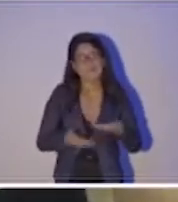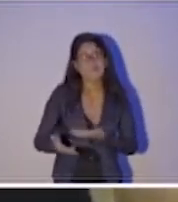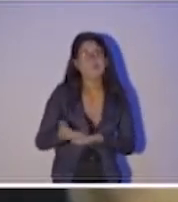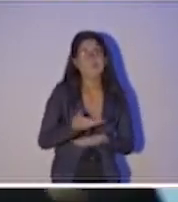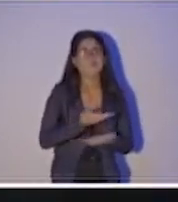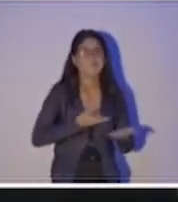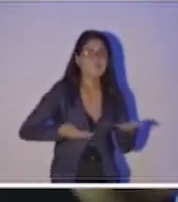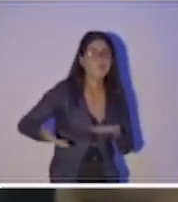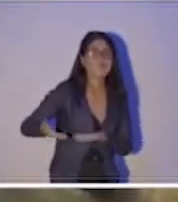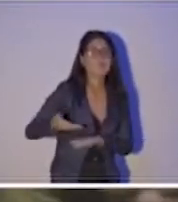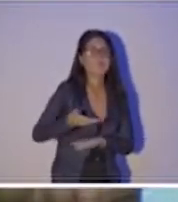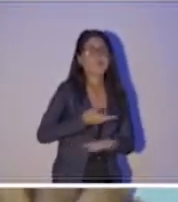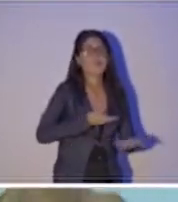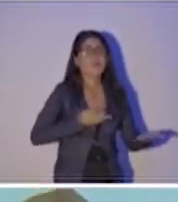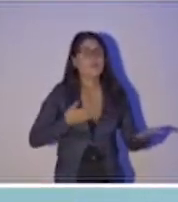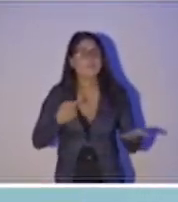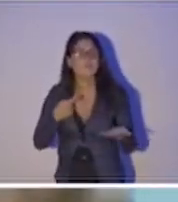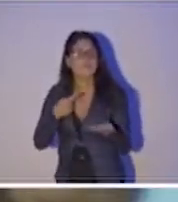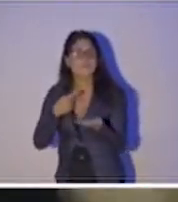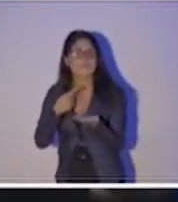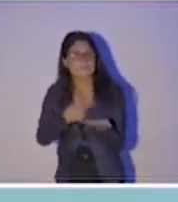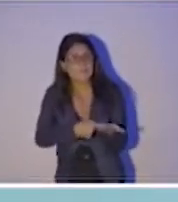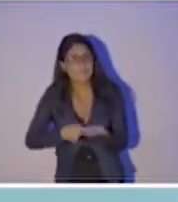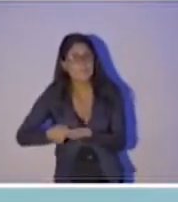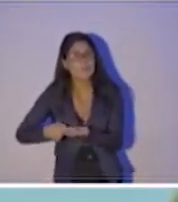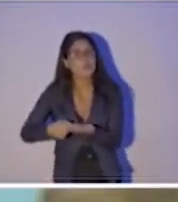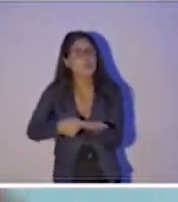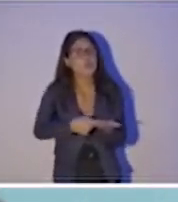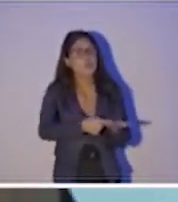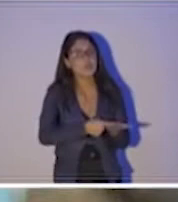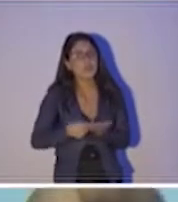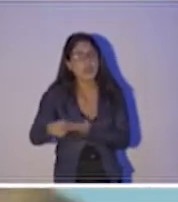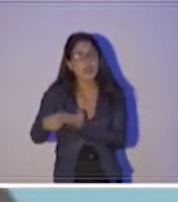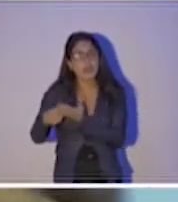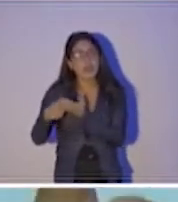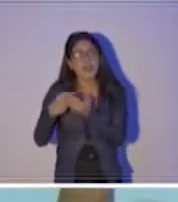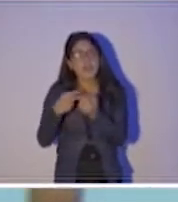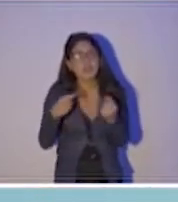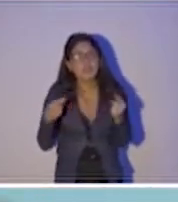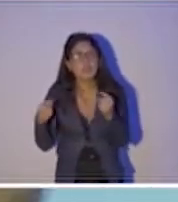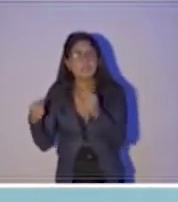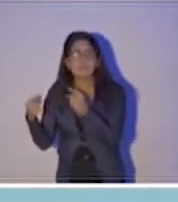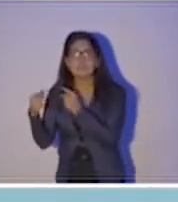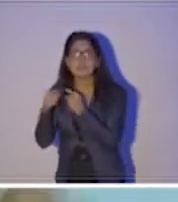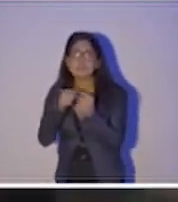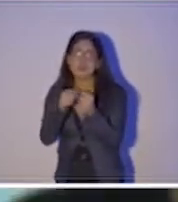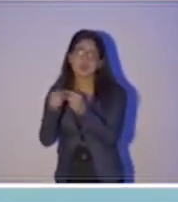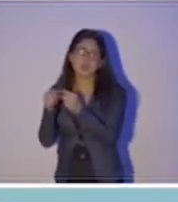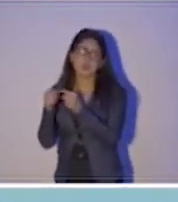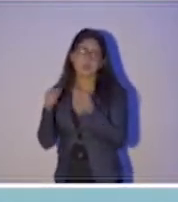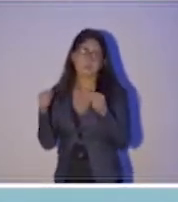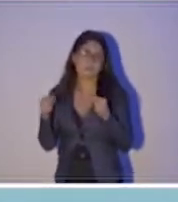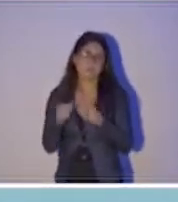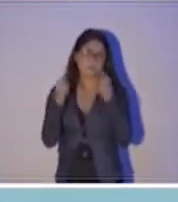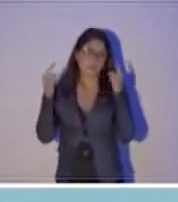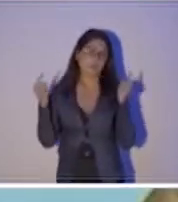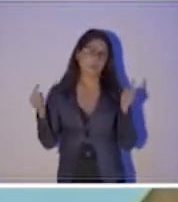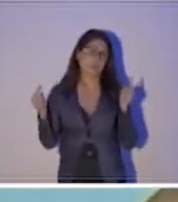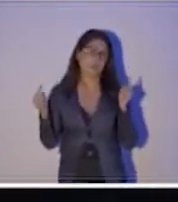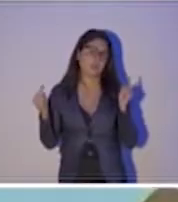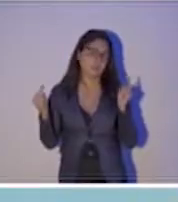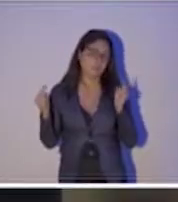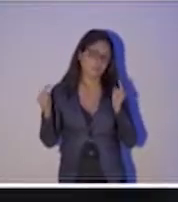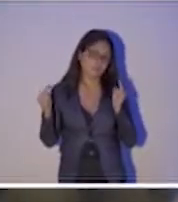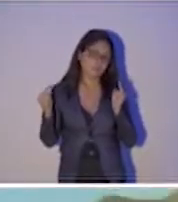posta sob o holofote hoje do evento, que é coerência. Os professores de uma mesma escola podem atuar de forma